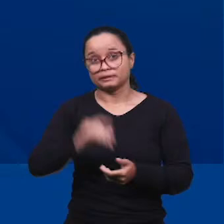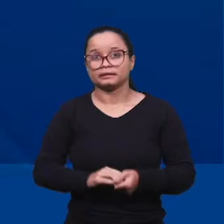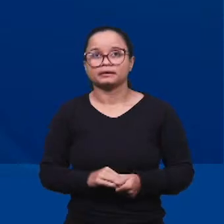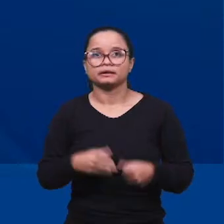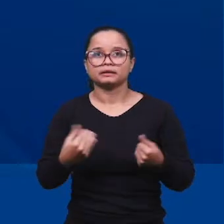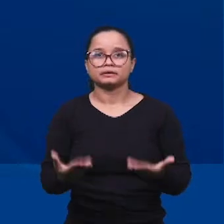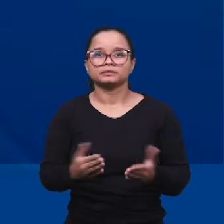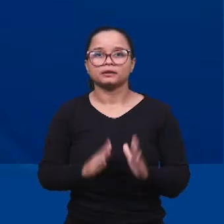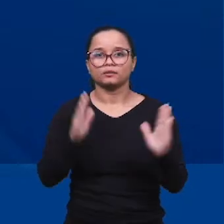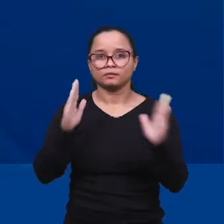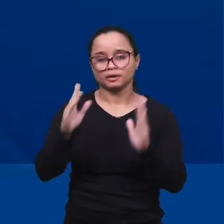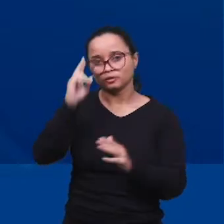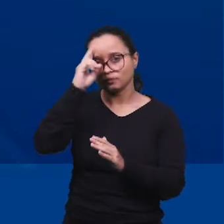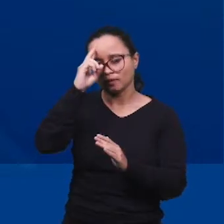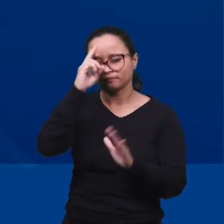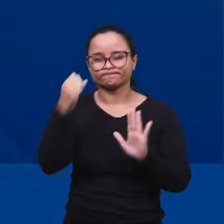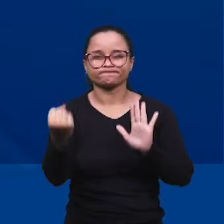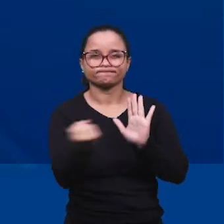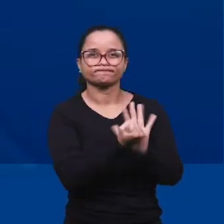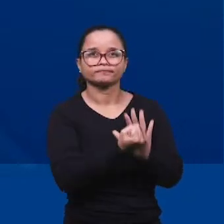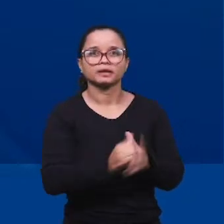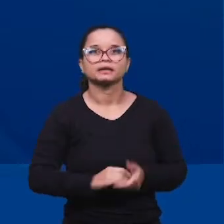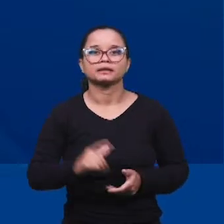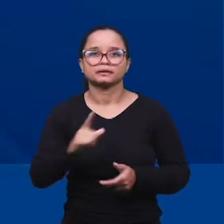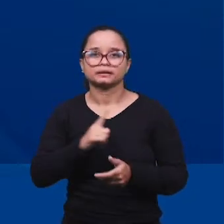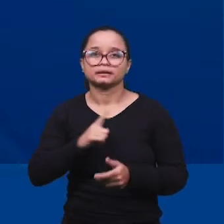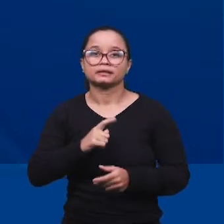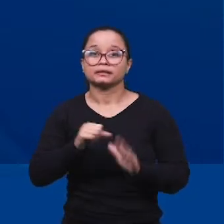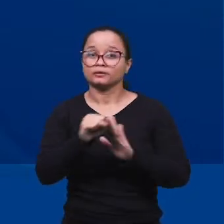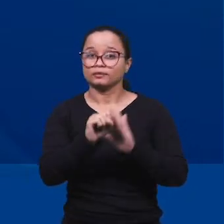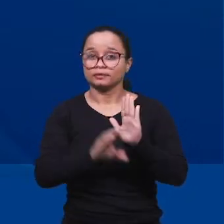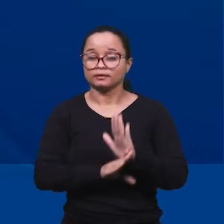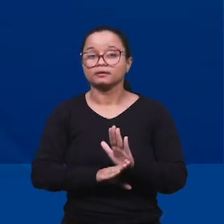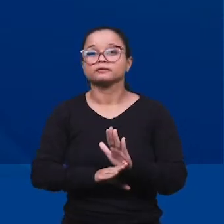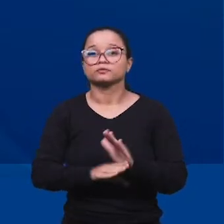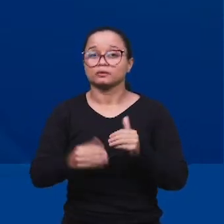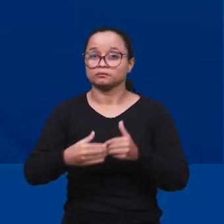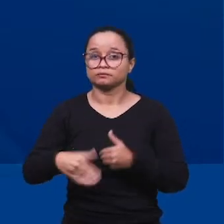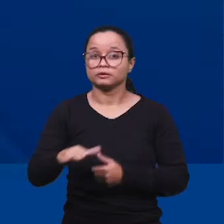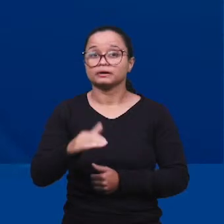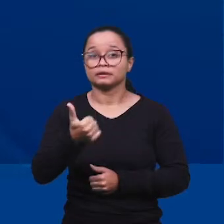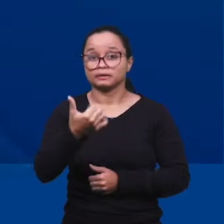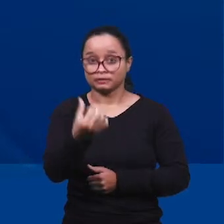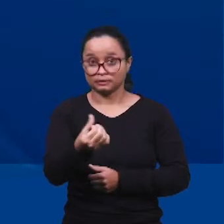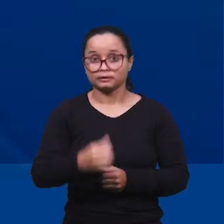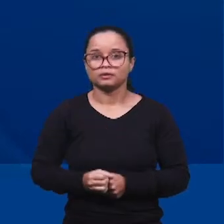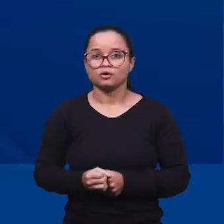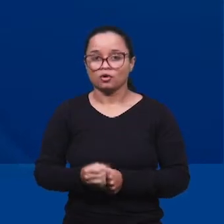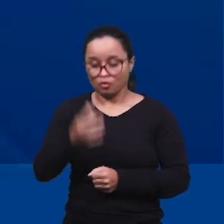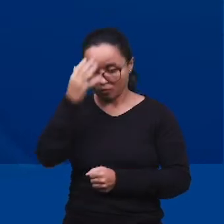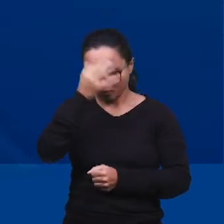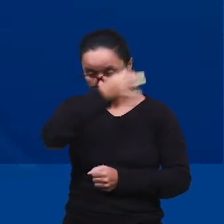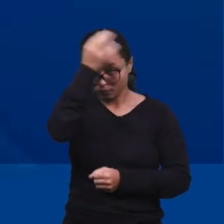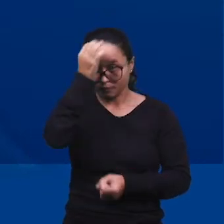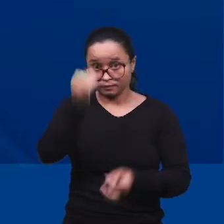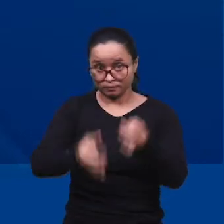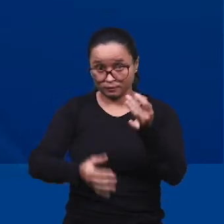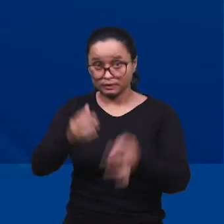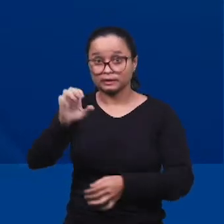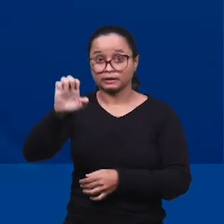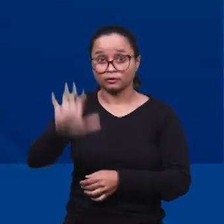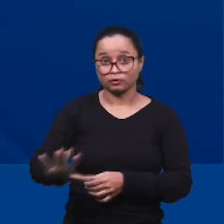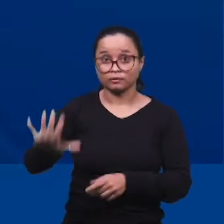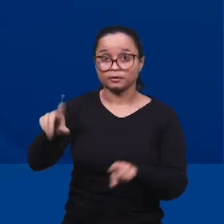tempo histórico desse marcador ocorre a partir do século XVI, com o derramamento do Espírito Santo na Europa e nos